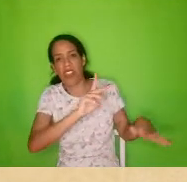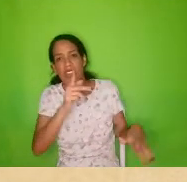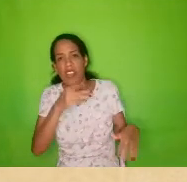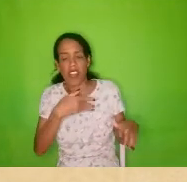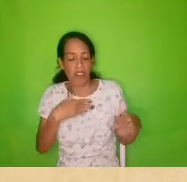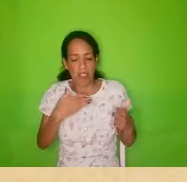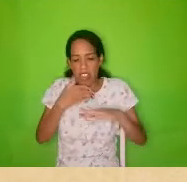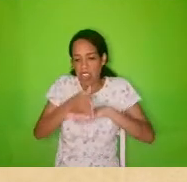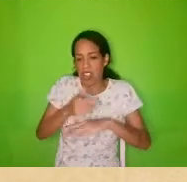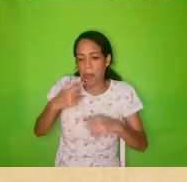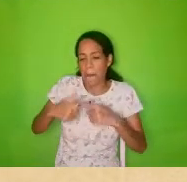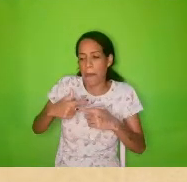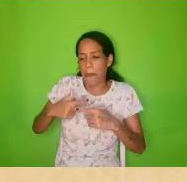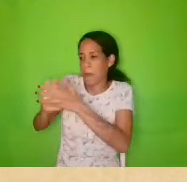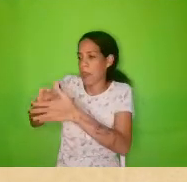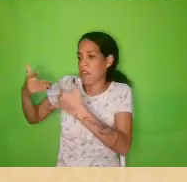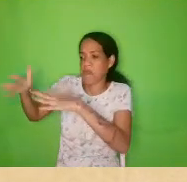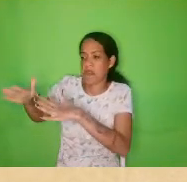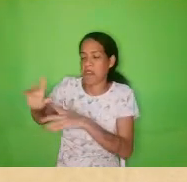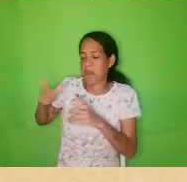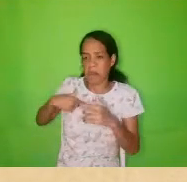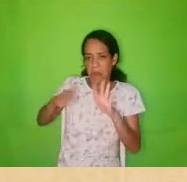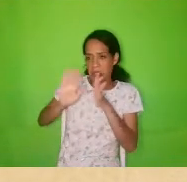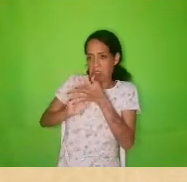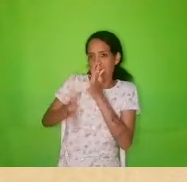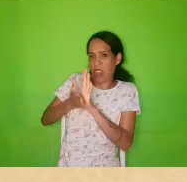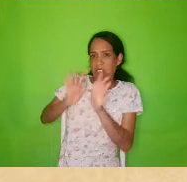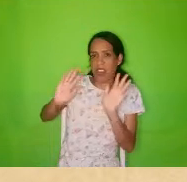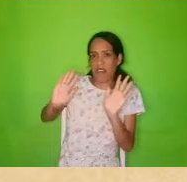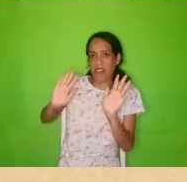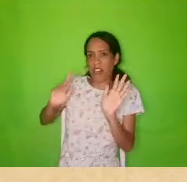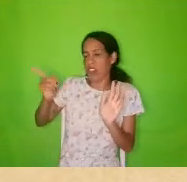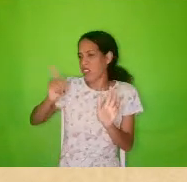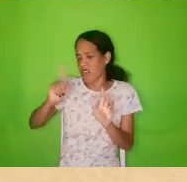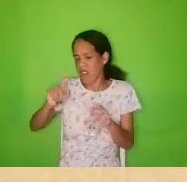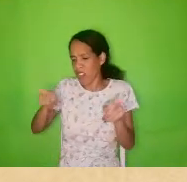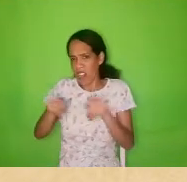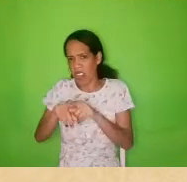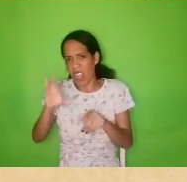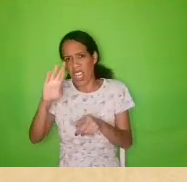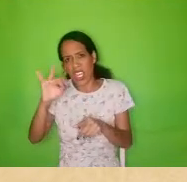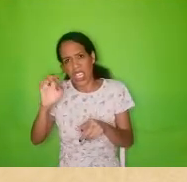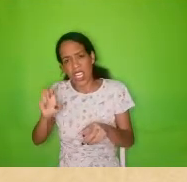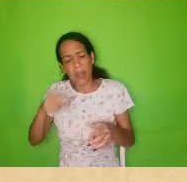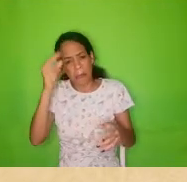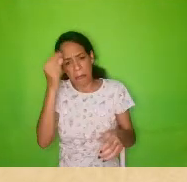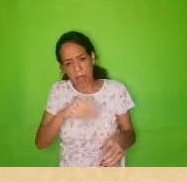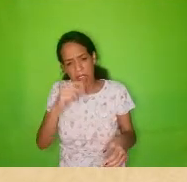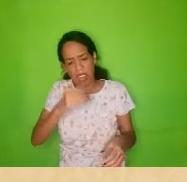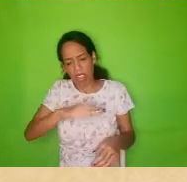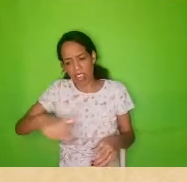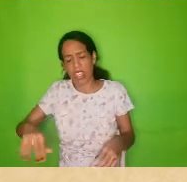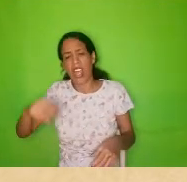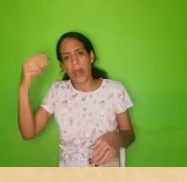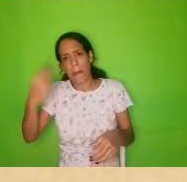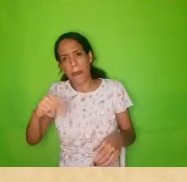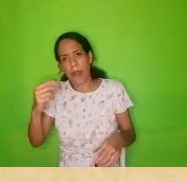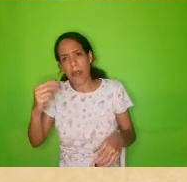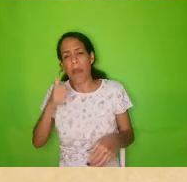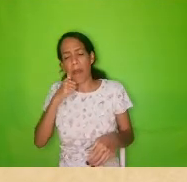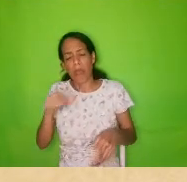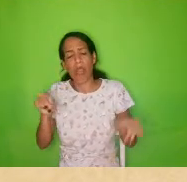porque é esposa dele ou é marido dela. São crimes, agressão a crianças, agressão a mulheres, feminicídio.